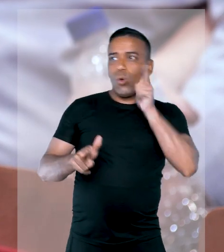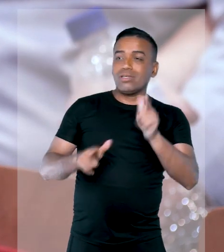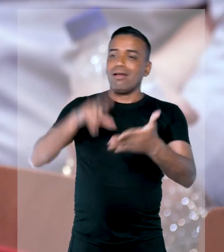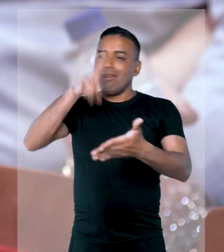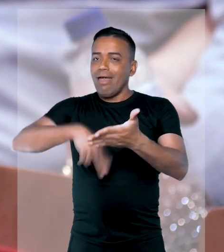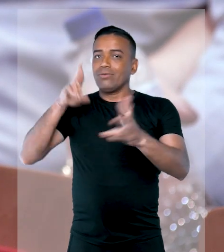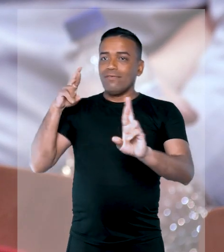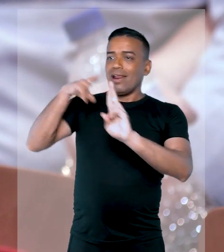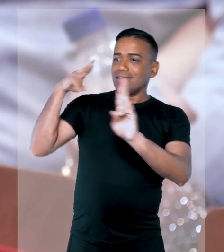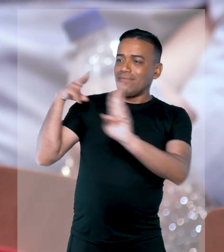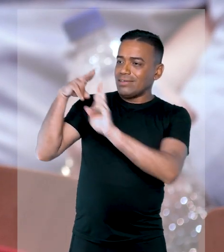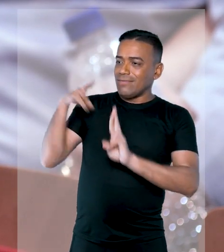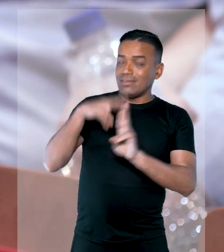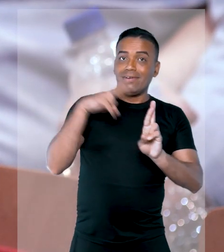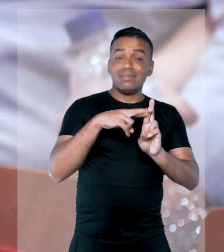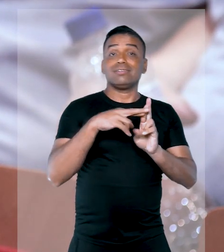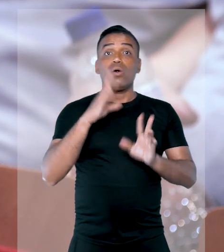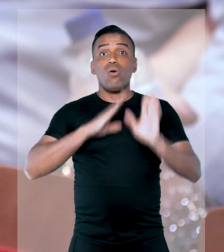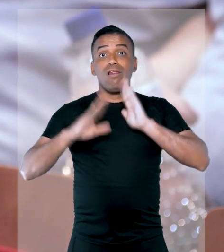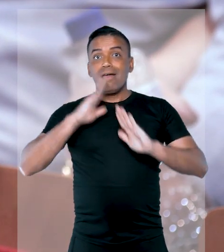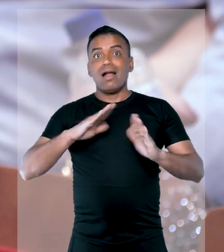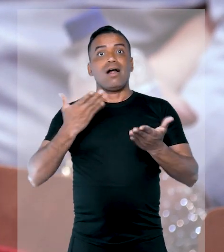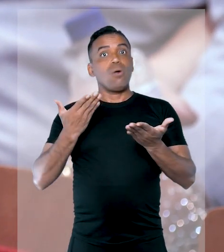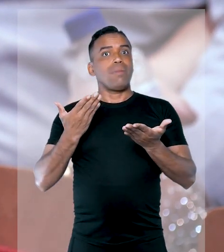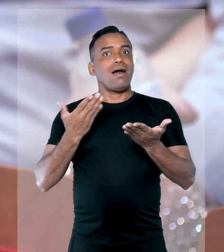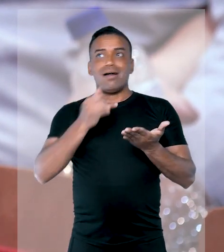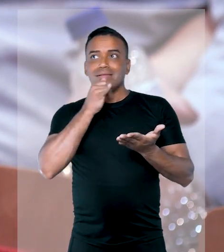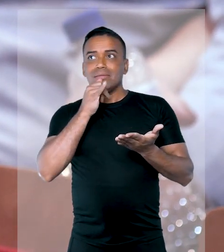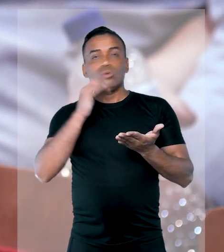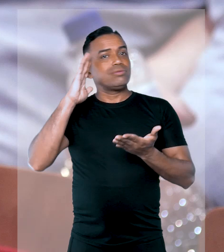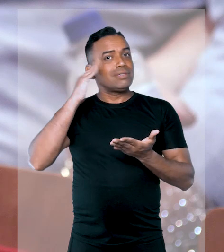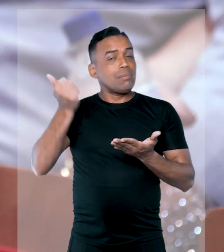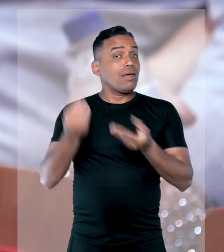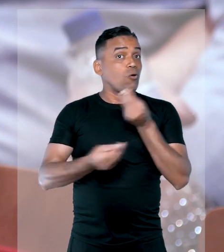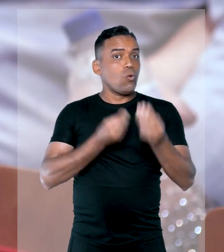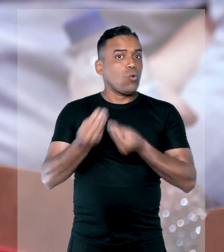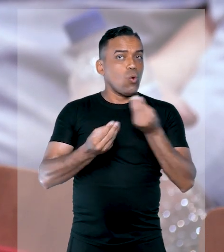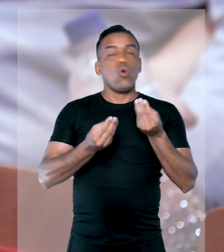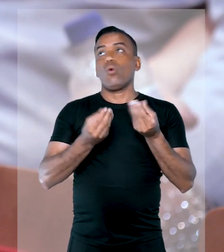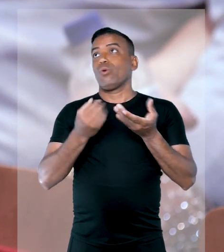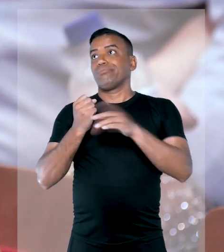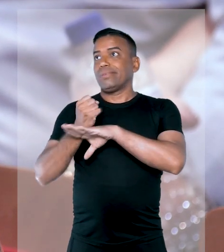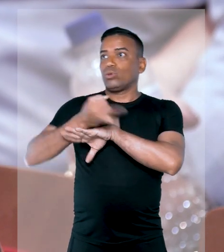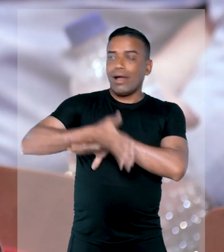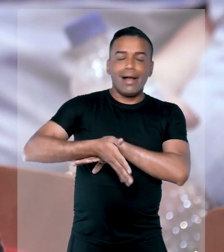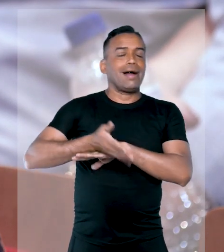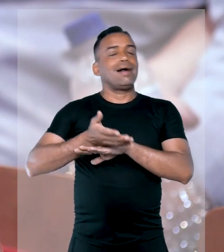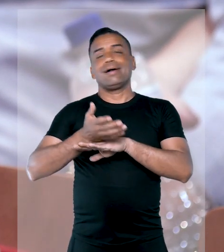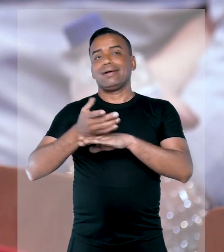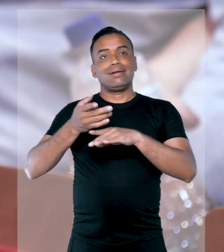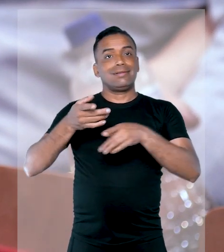vinha lendo, né? Então, é muito legal o fechamento, como isso foi, né? Noites e noites que a Letícia não saía